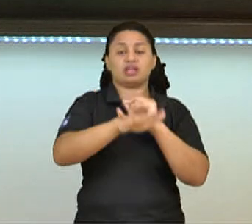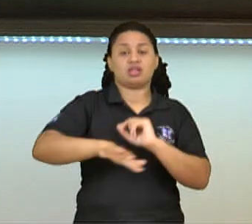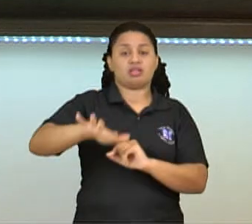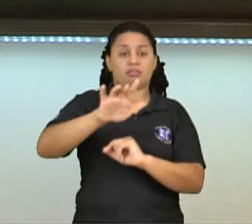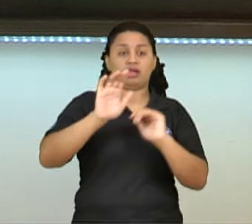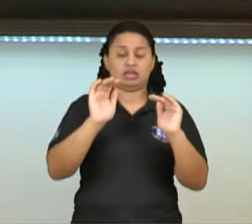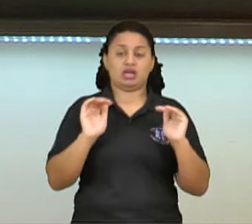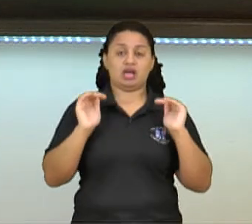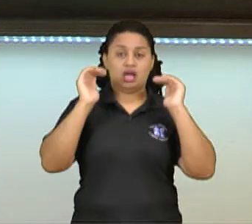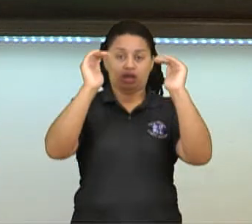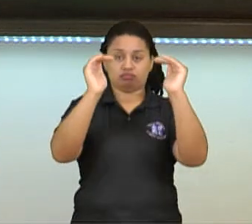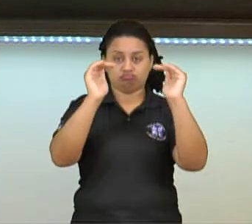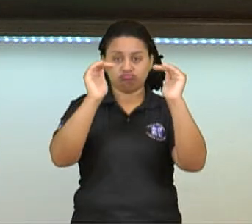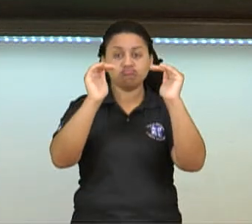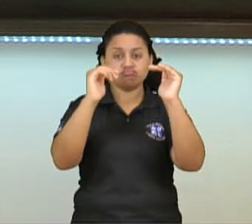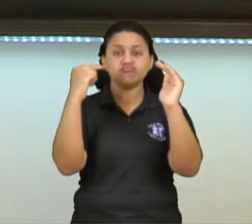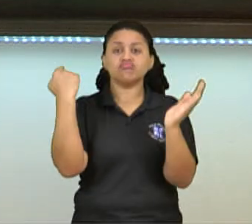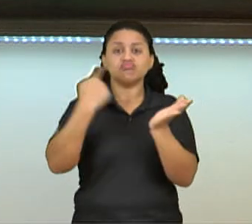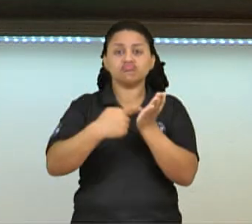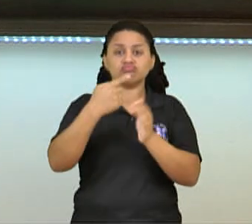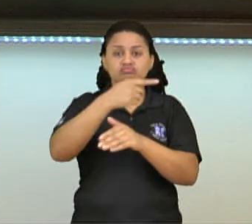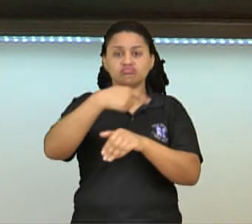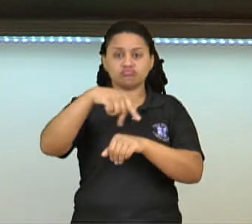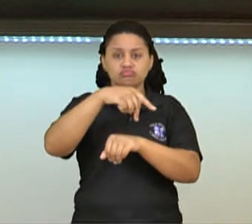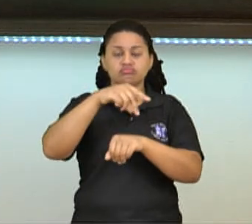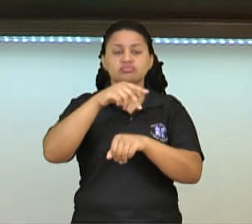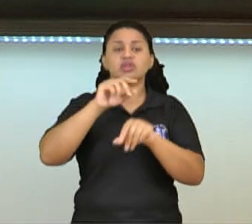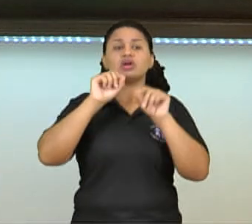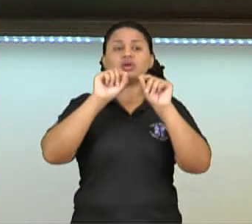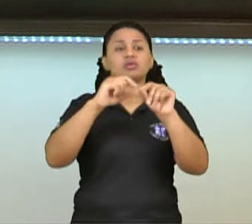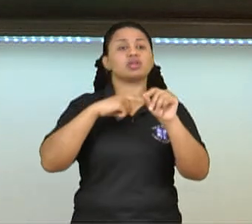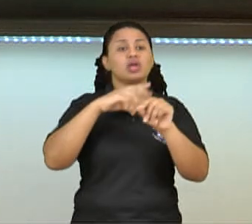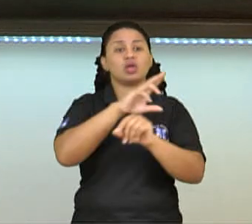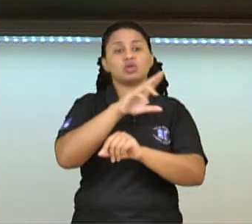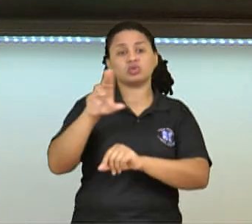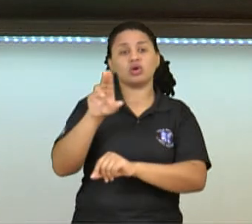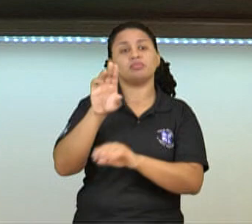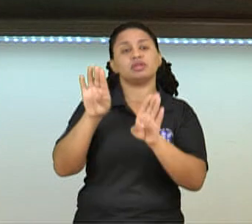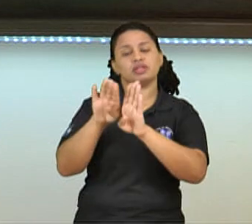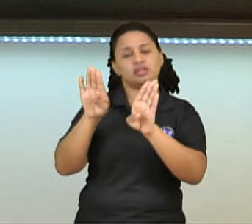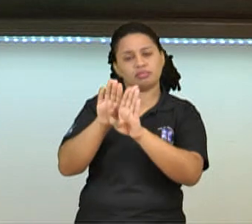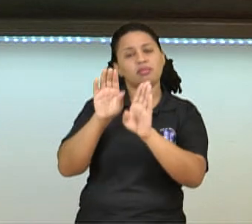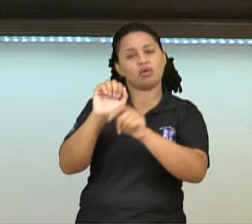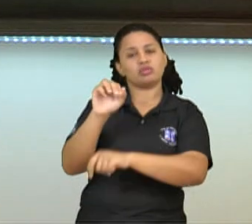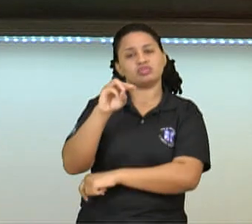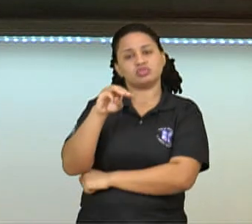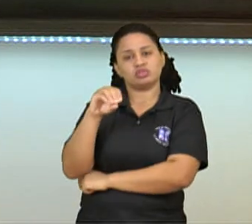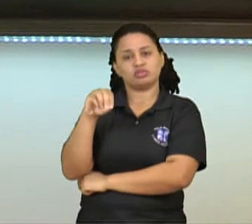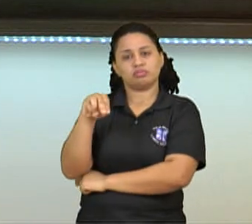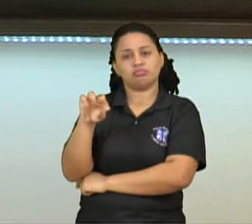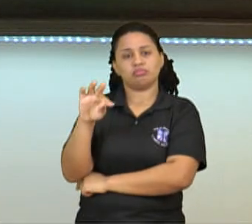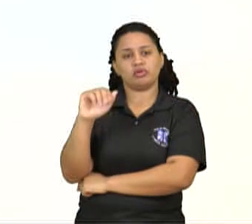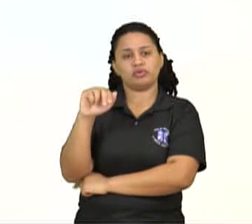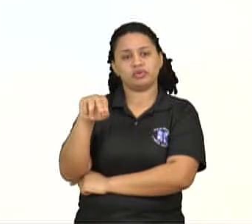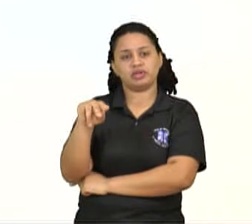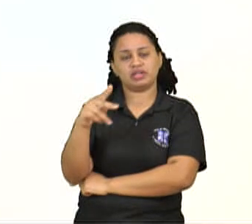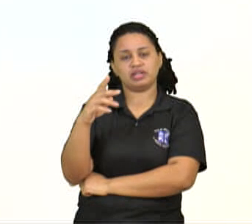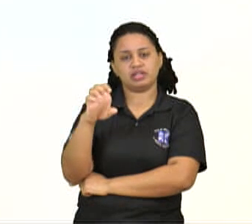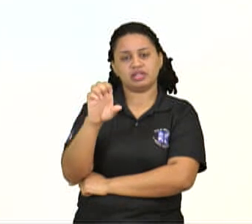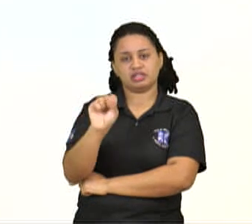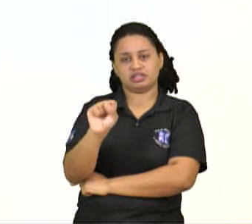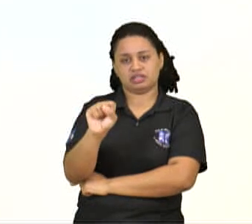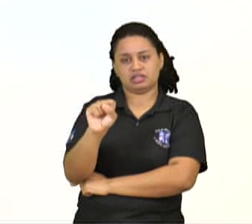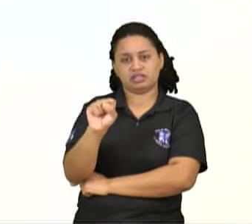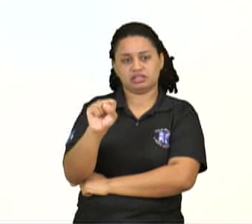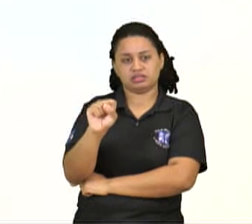parte mais alta da convenção, e eles também eram chamados de montanheses. E, olha só, já o grupo do Planície, ele